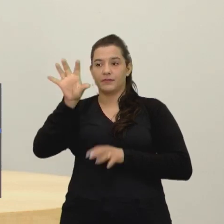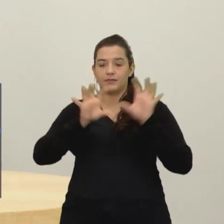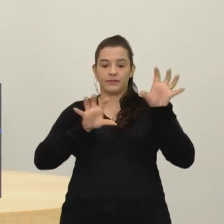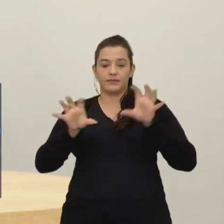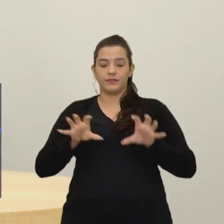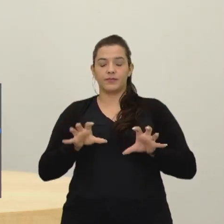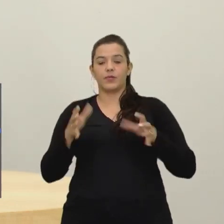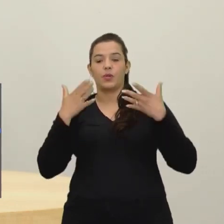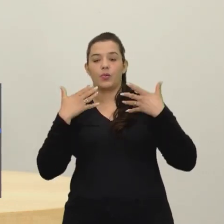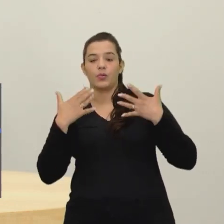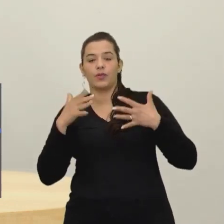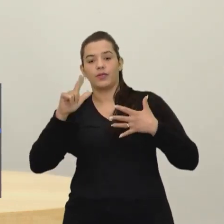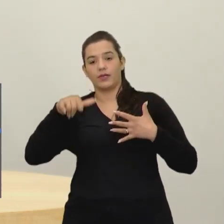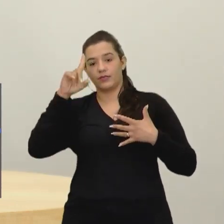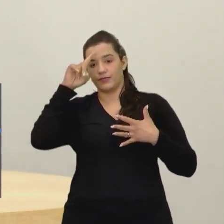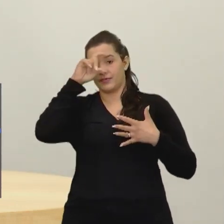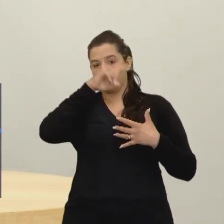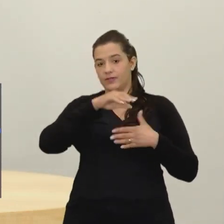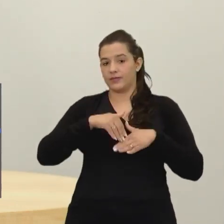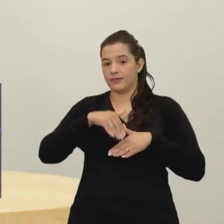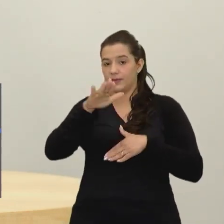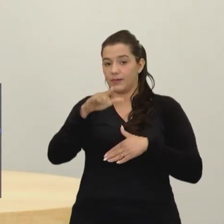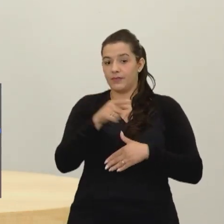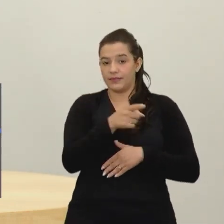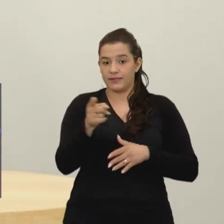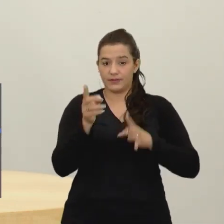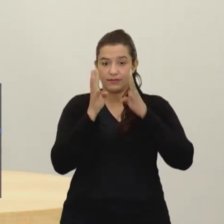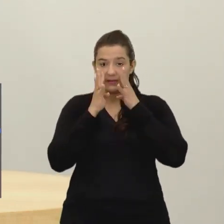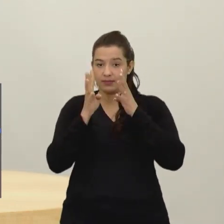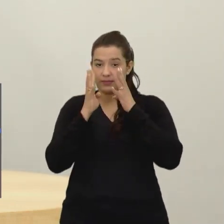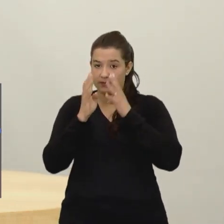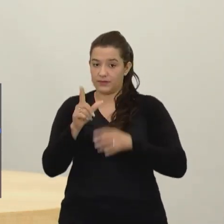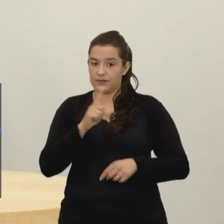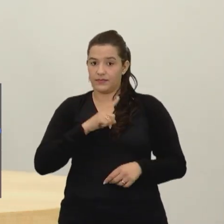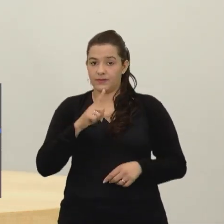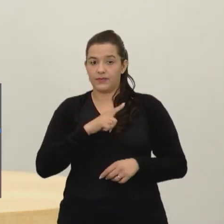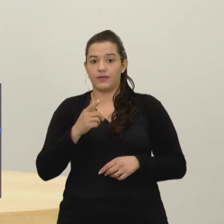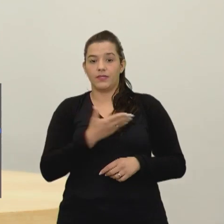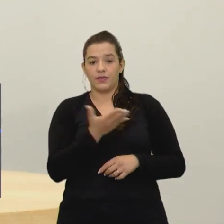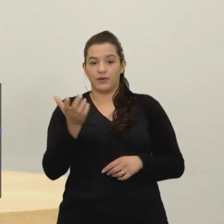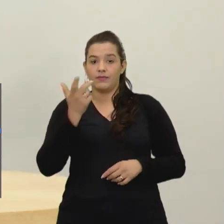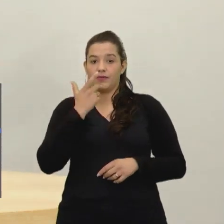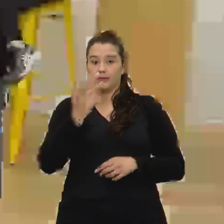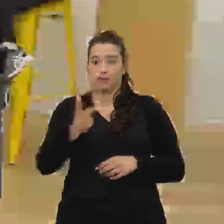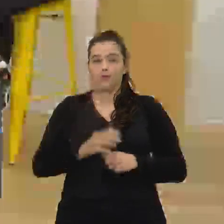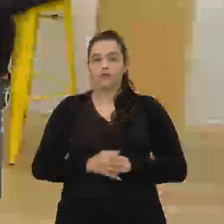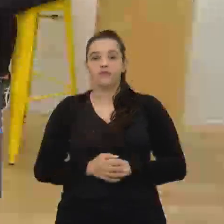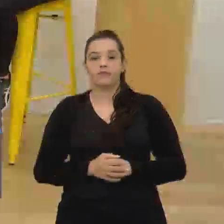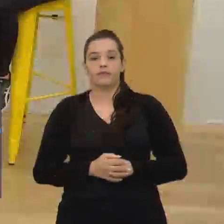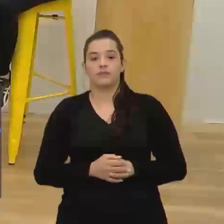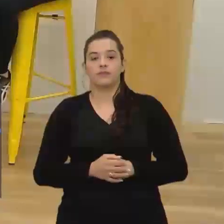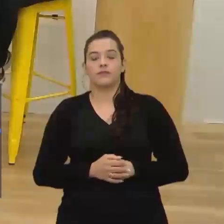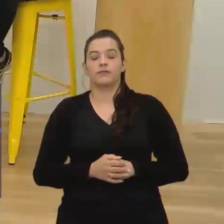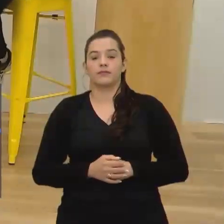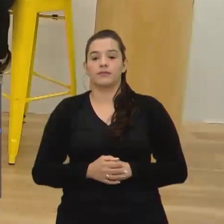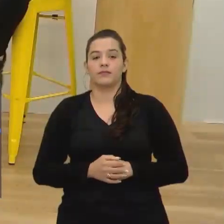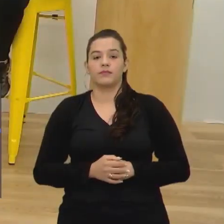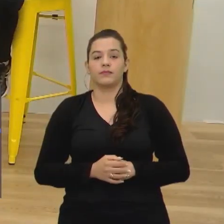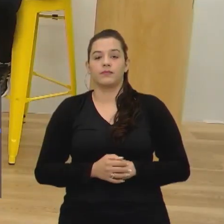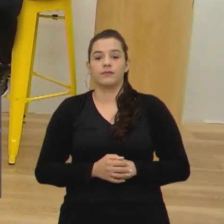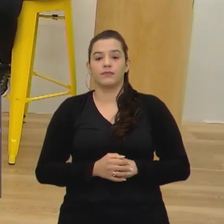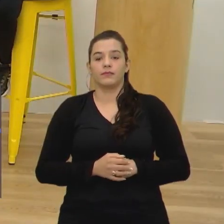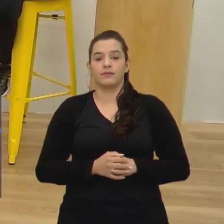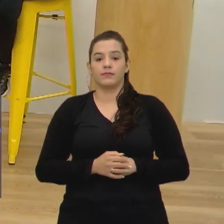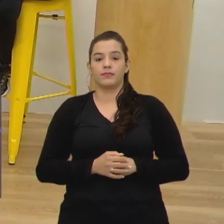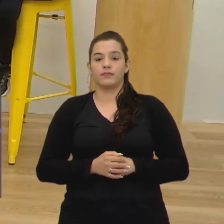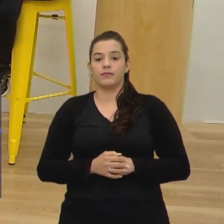né? Então a dificuldade é maior. Mas para quem prestou atenção, né, eu citei. Mas vamos lá no mapa, ó lá. Vamos lá ver no mapa lá.